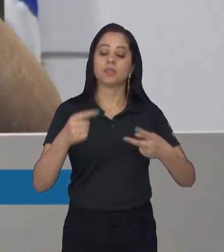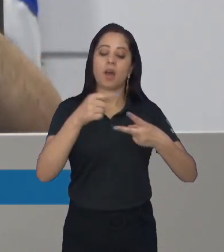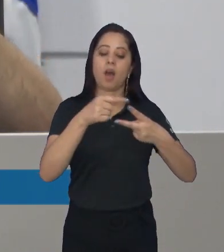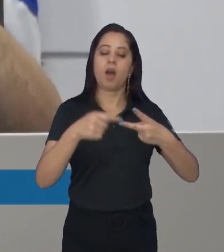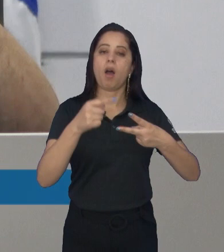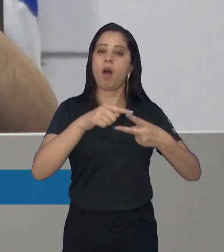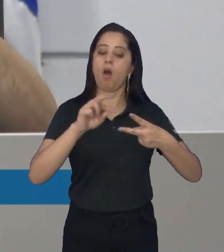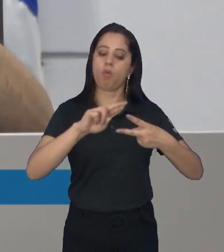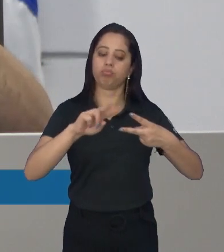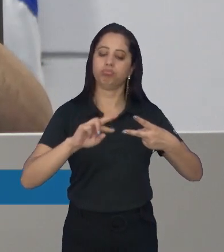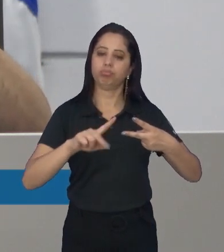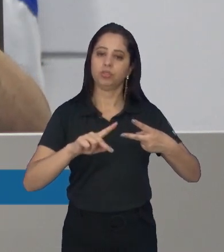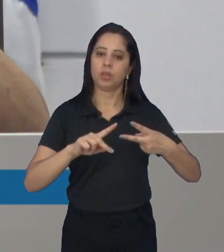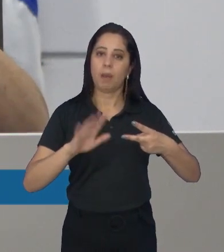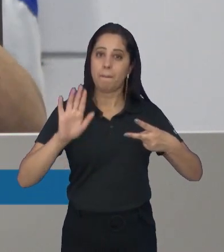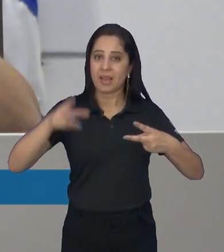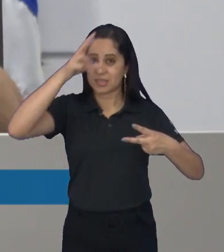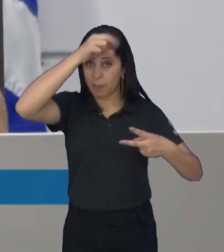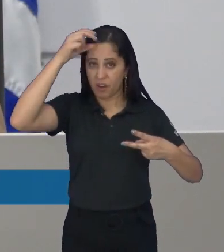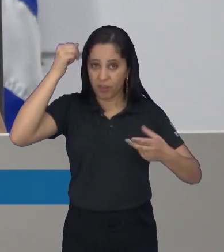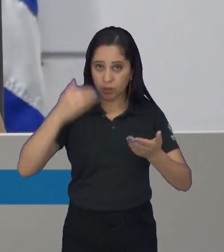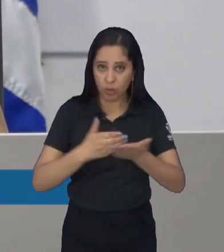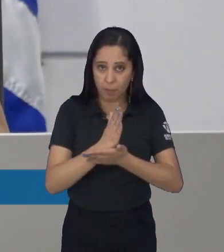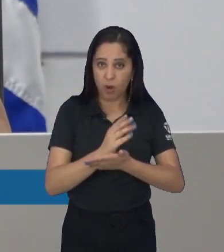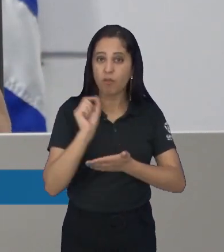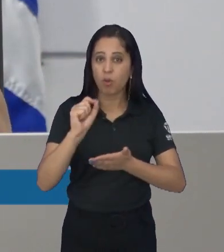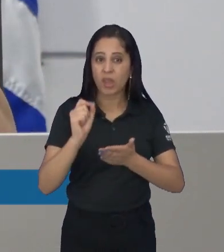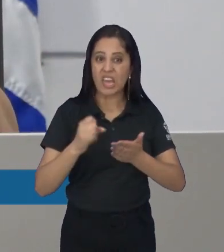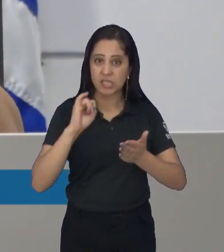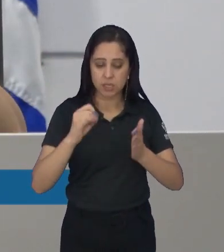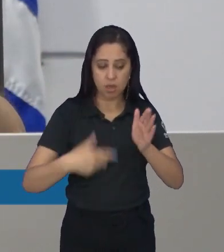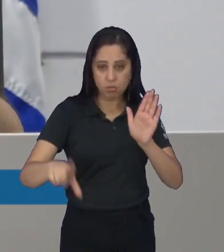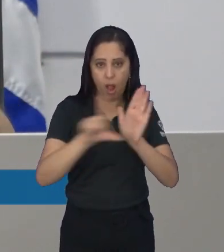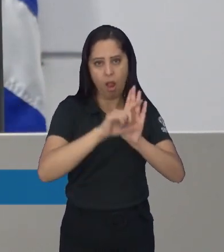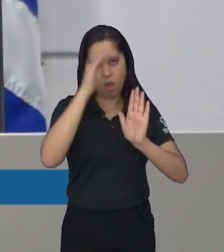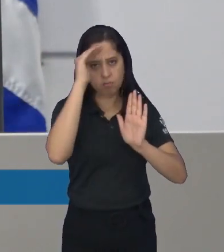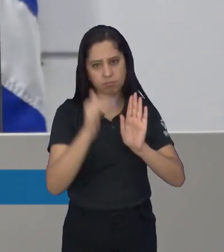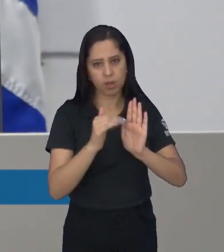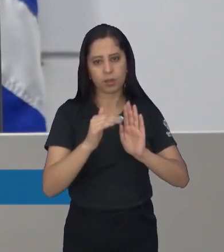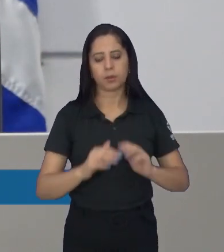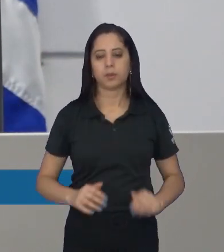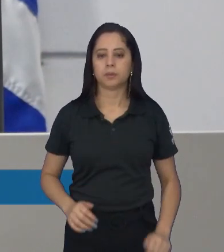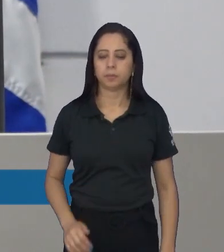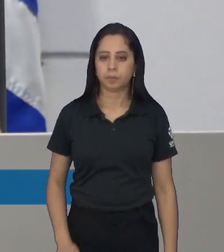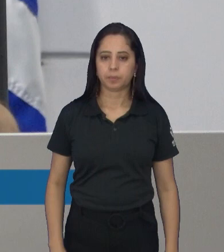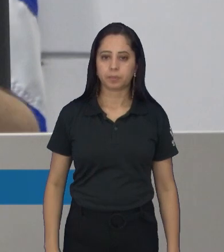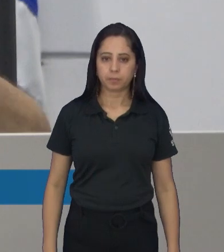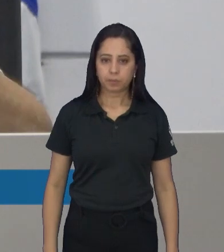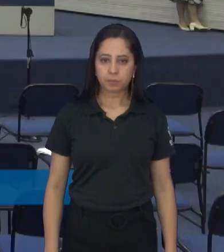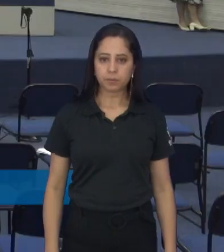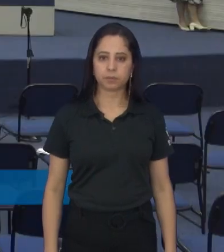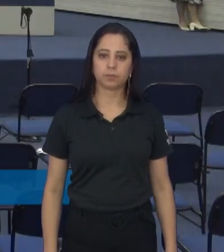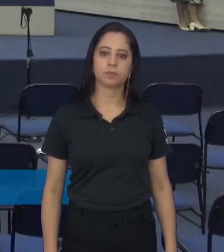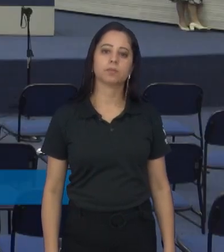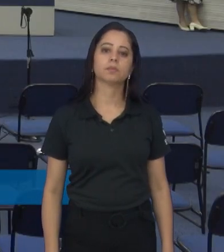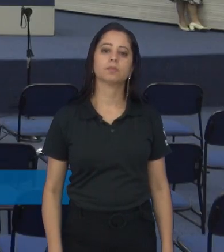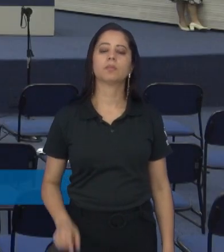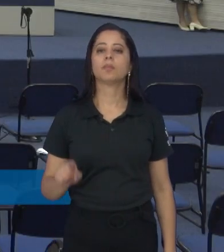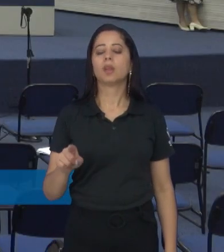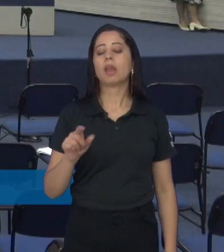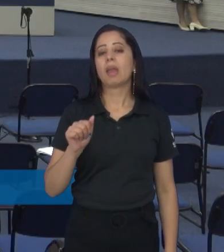aquilo que a prefeitura aprova é aquilo que a lei permite né e o contexto que essa ponta é o comparativo